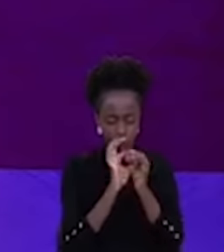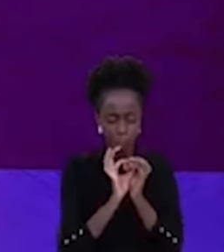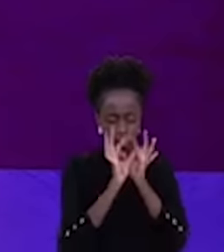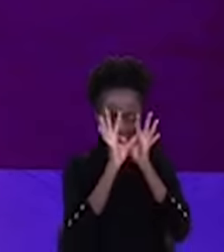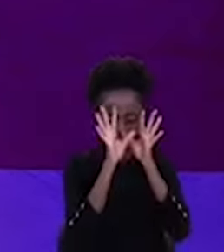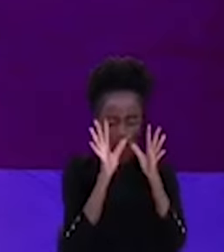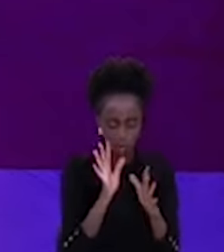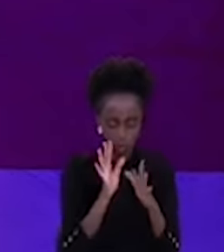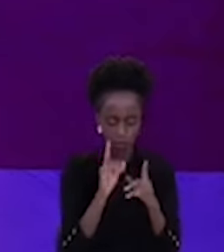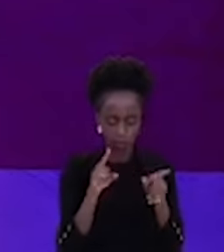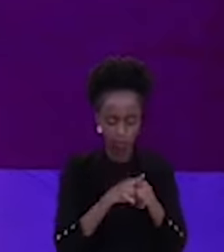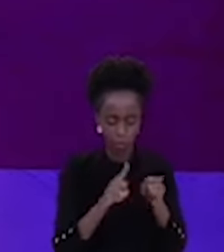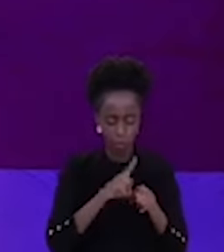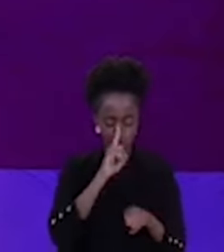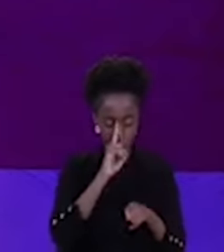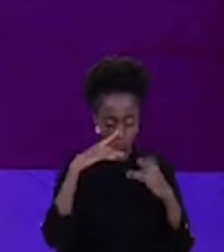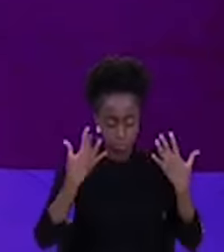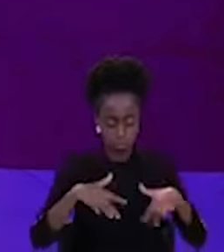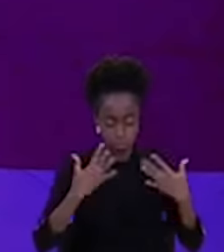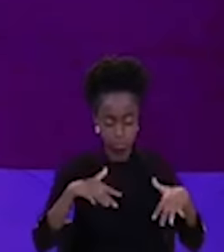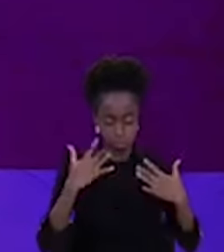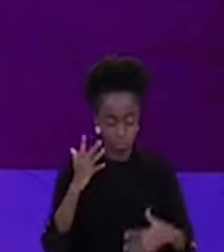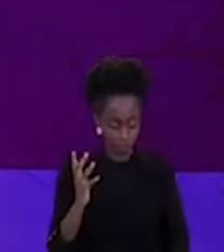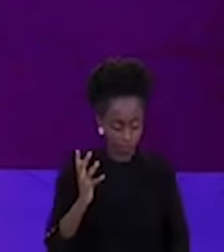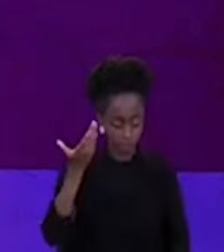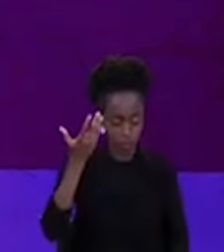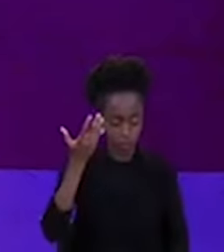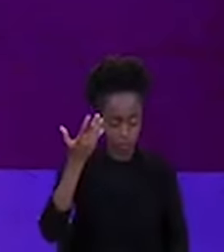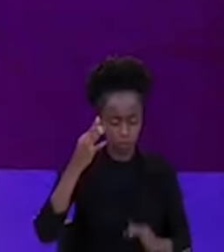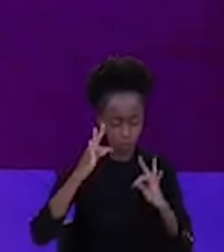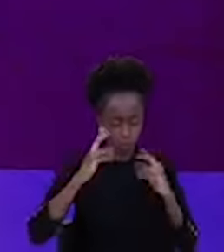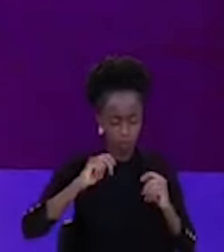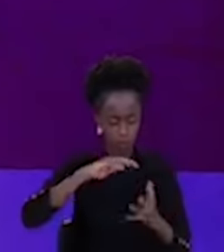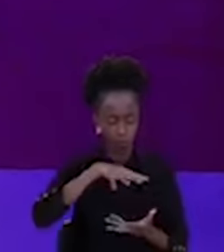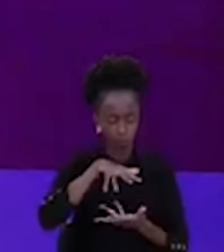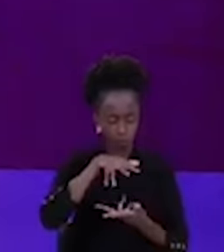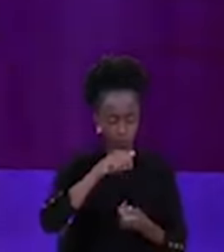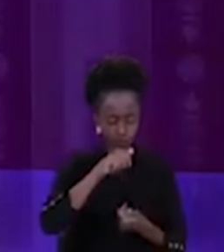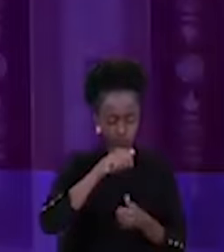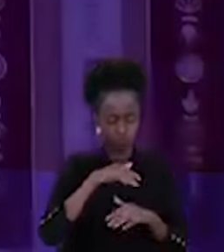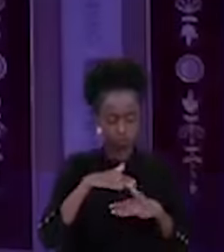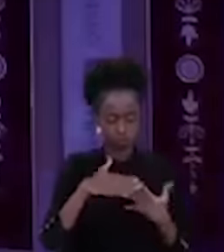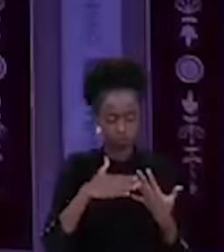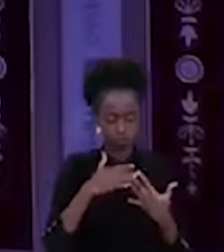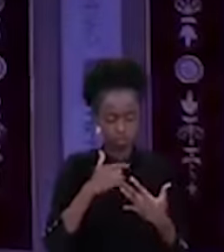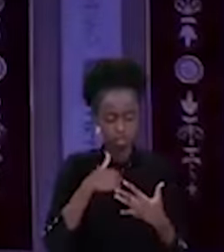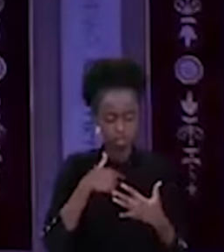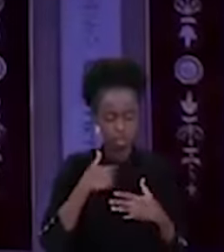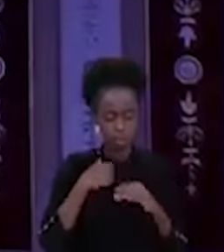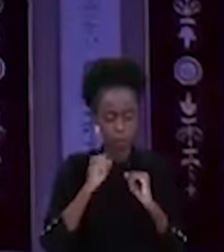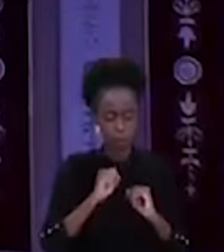livrar da grande de tribulação que está prestes a vir sobre todo o mundo, meu Pai, então que eu